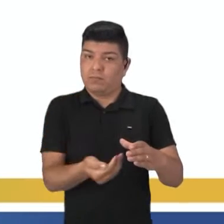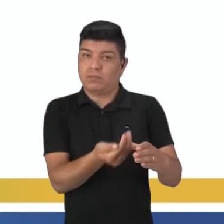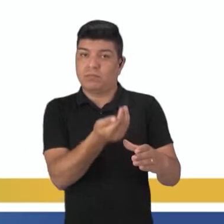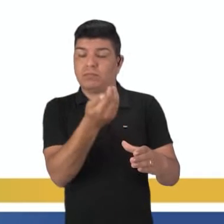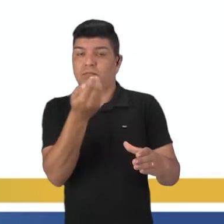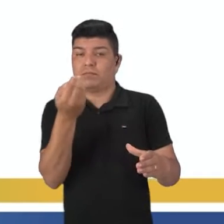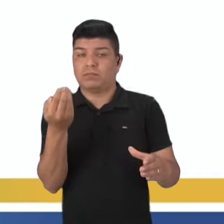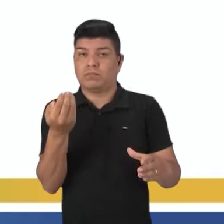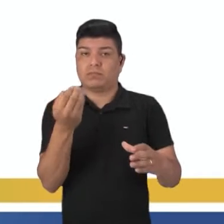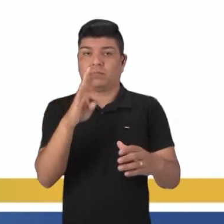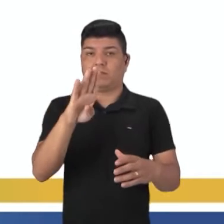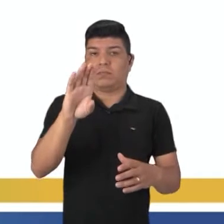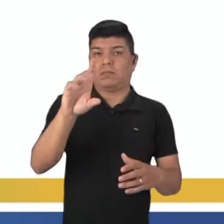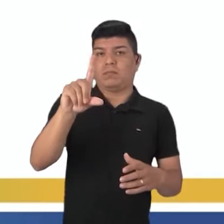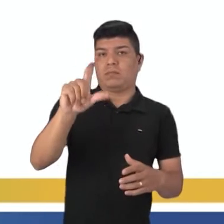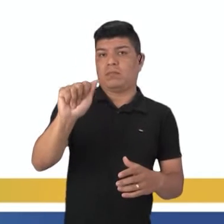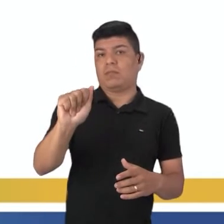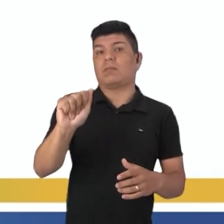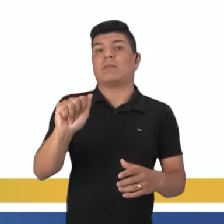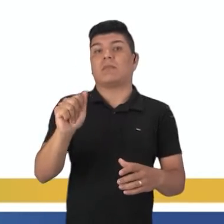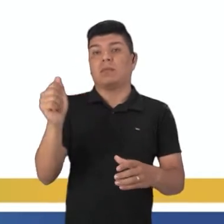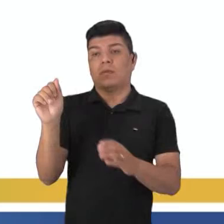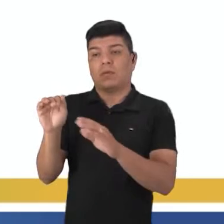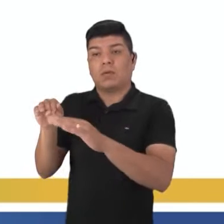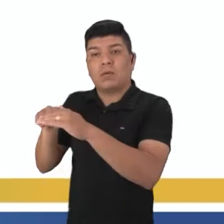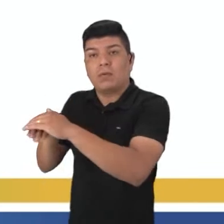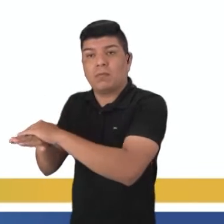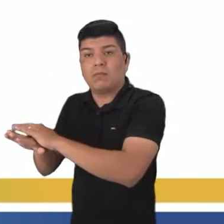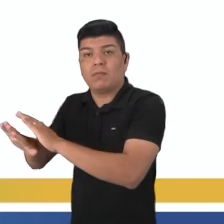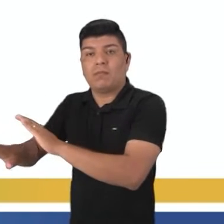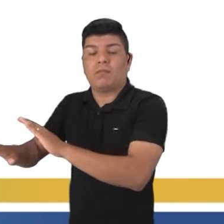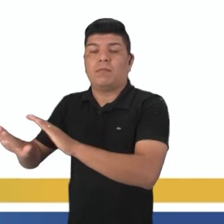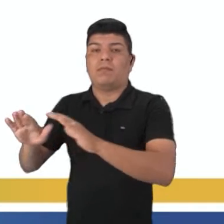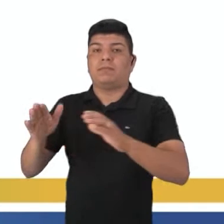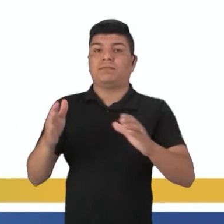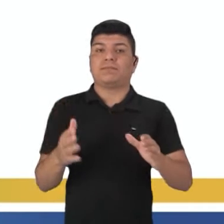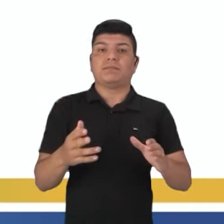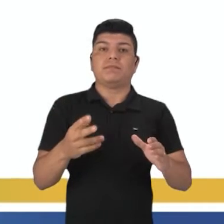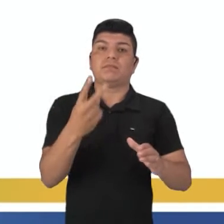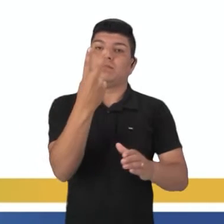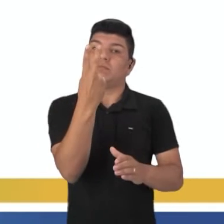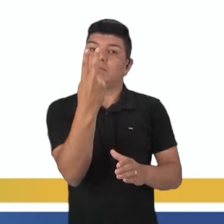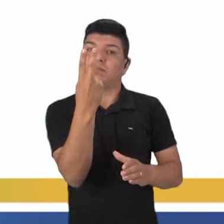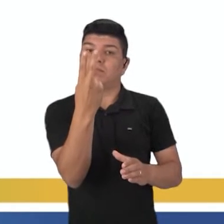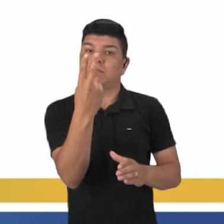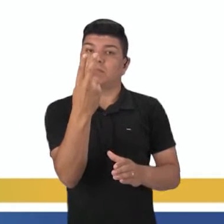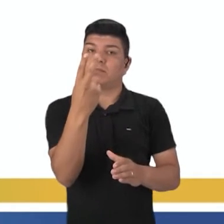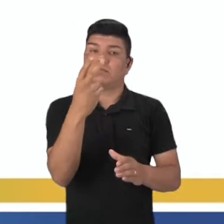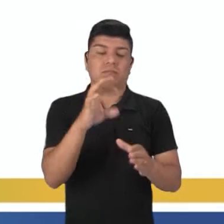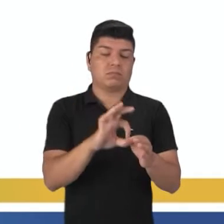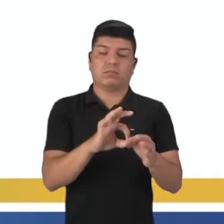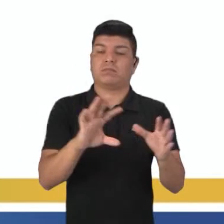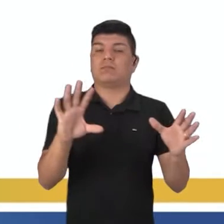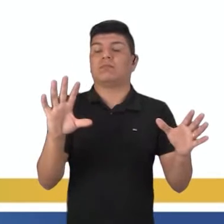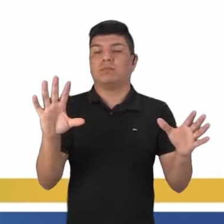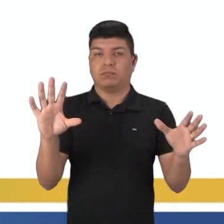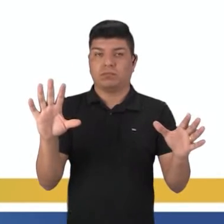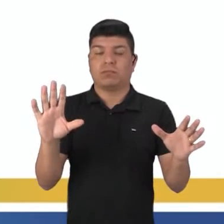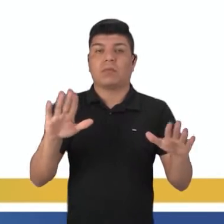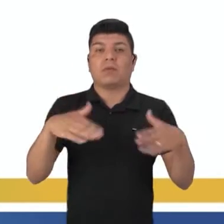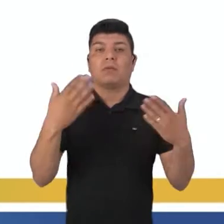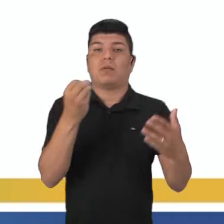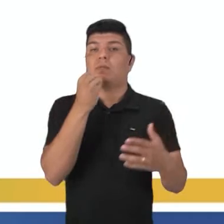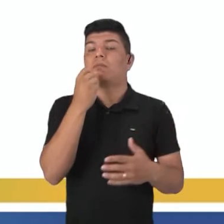nós vamos retirar a bolinha e deixar a bolinha ali guardadinha ali fora. 2 dessas bolinhas de maneira aleatória, né? Então, qual é